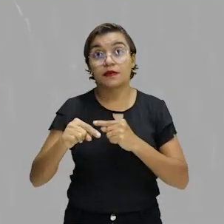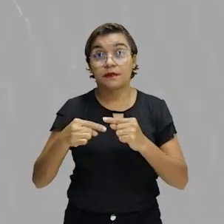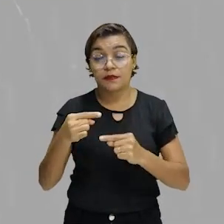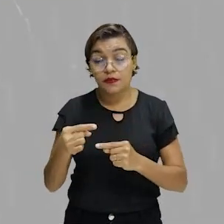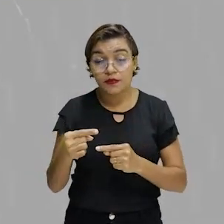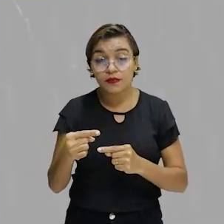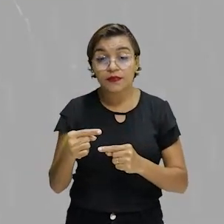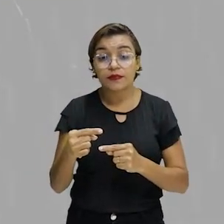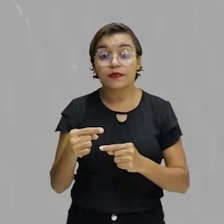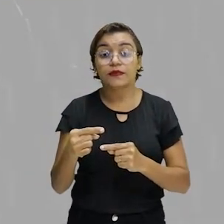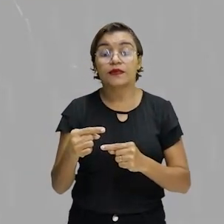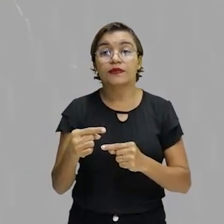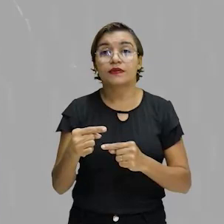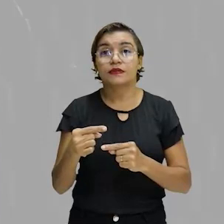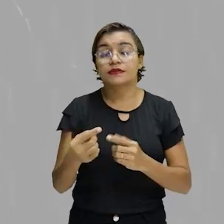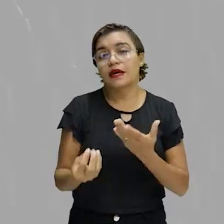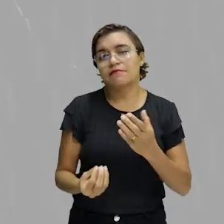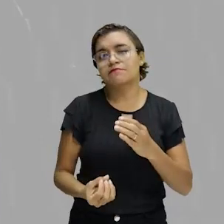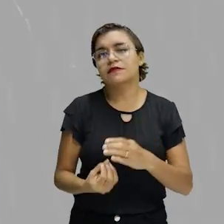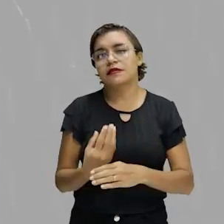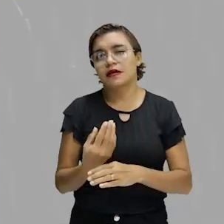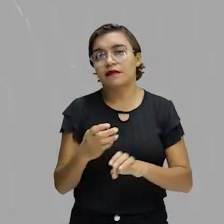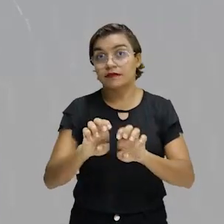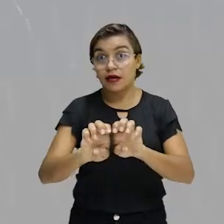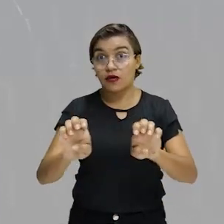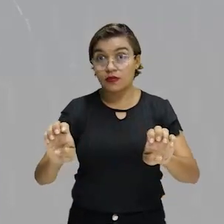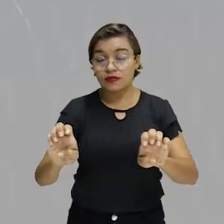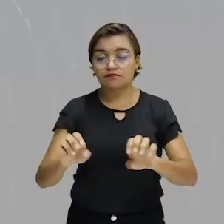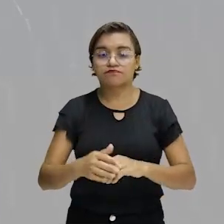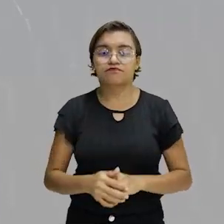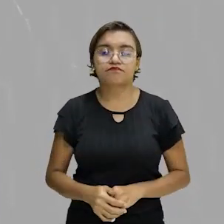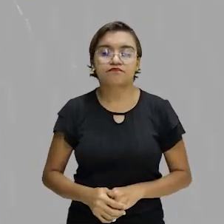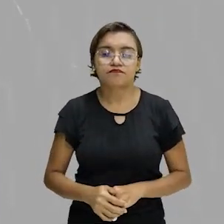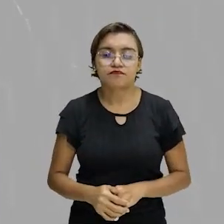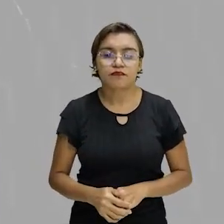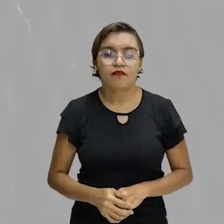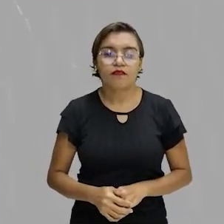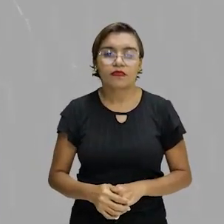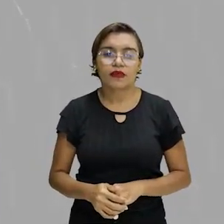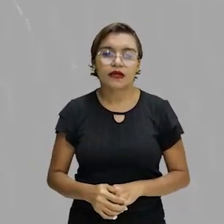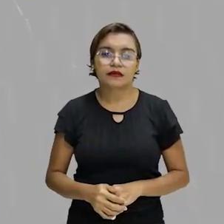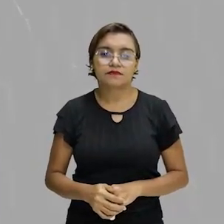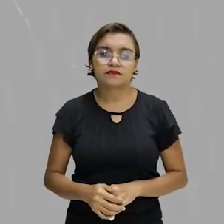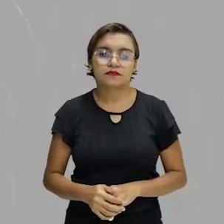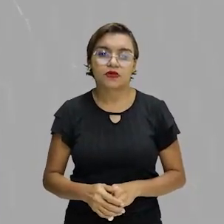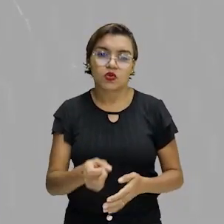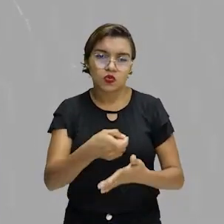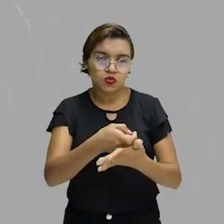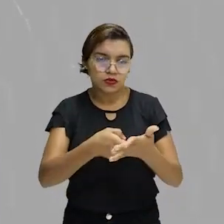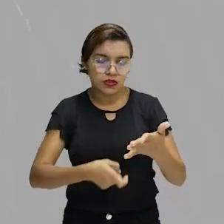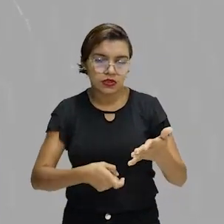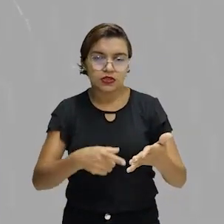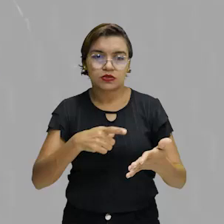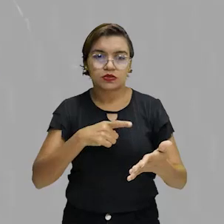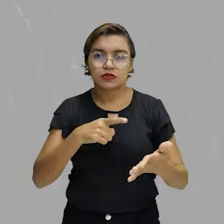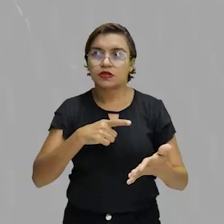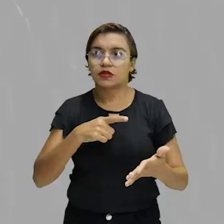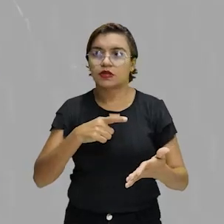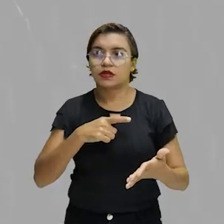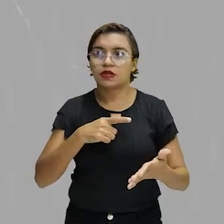montar a reação química a equação então ó segundo o texto tenho um nitrato de prata